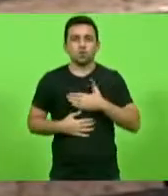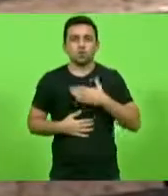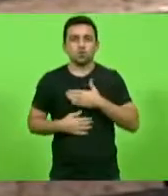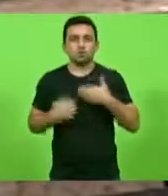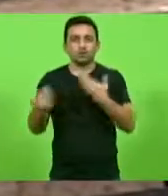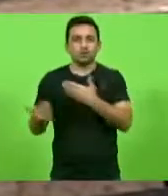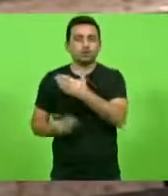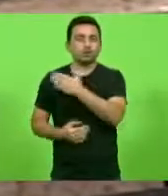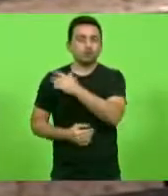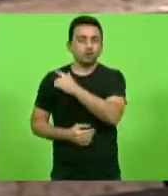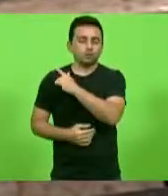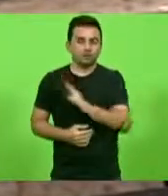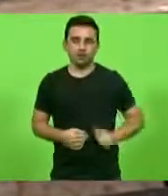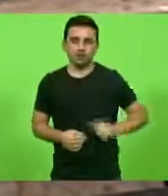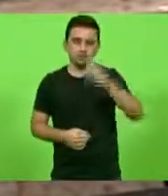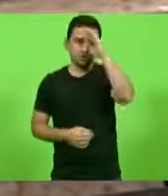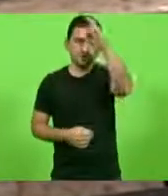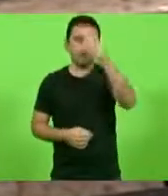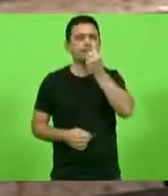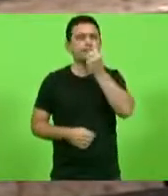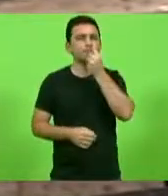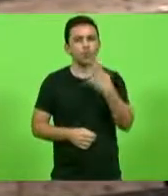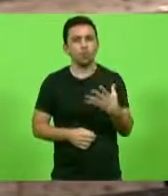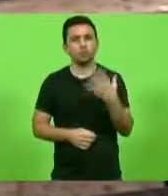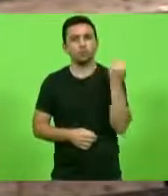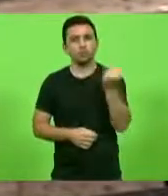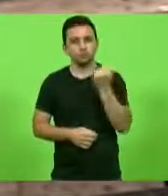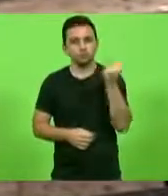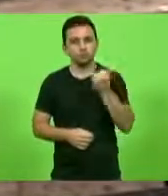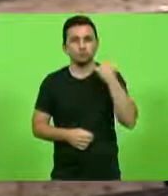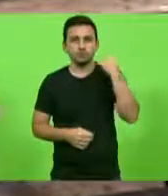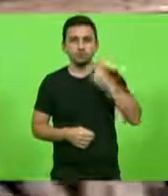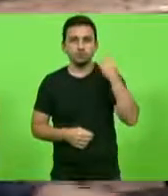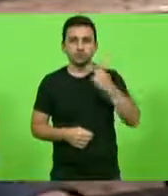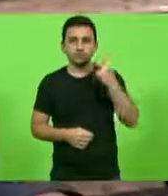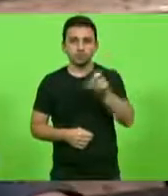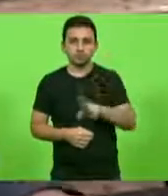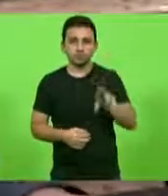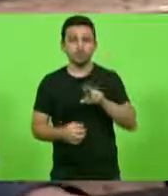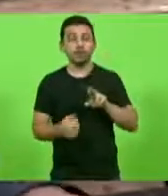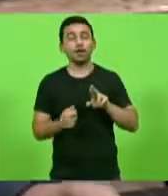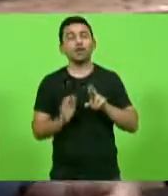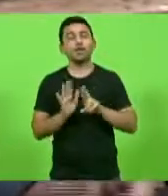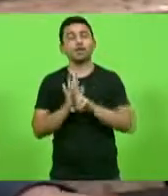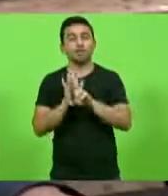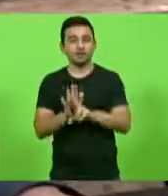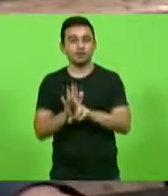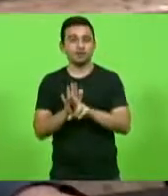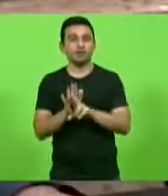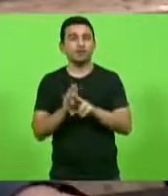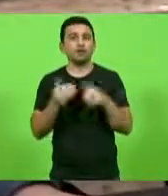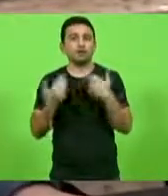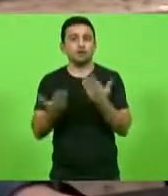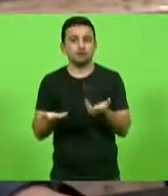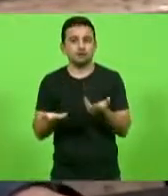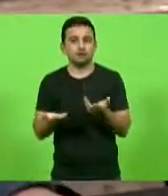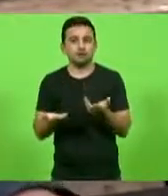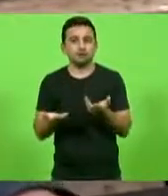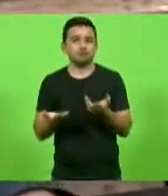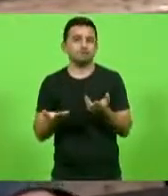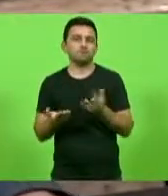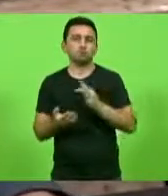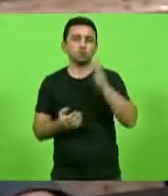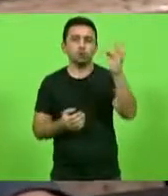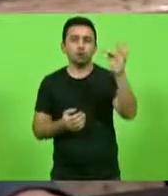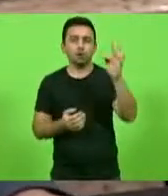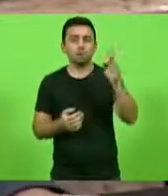aqui dentro. Como é bom ter uma figura pública, política, que você usa como referência, que não está, não foi ou não será preso